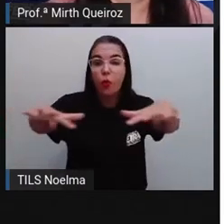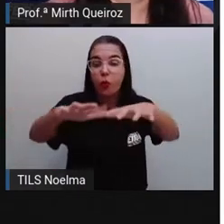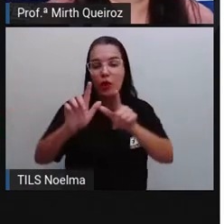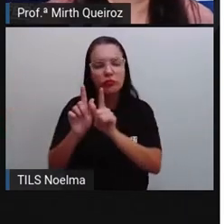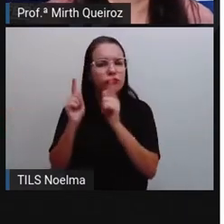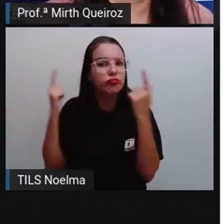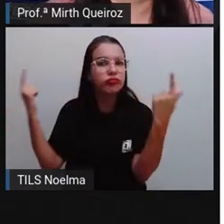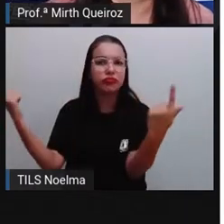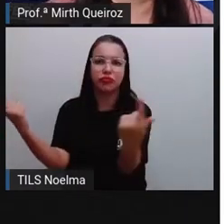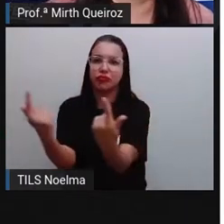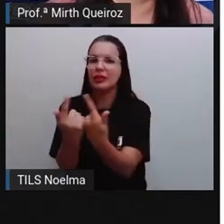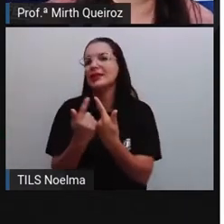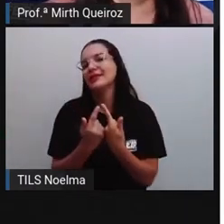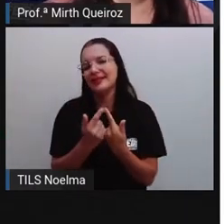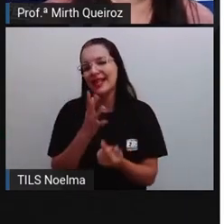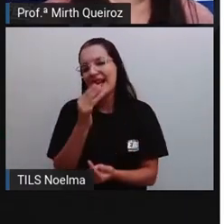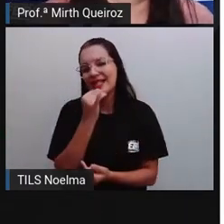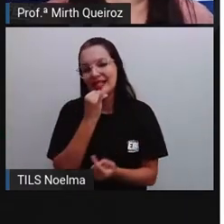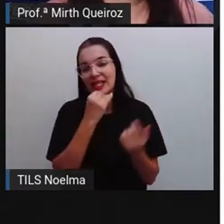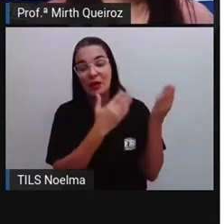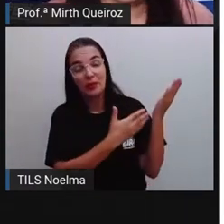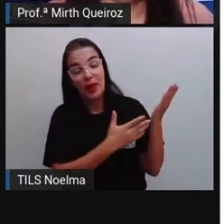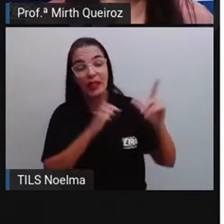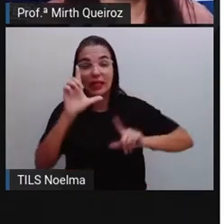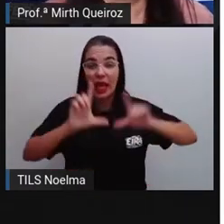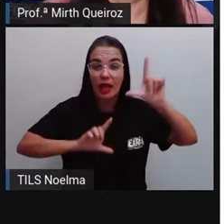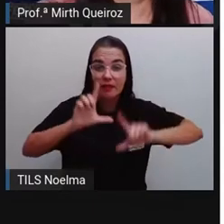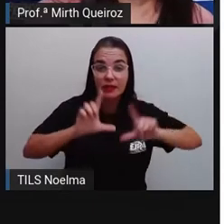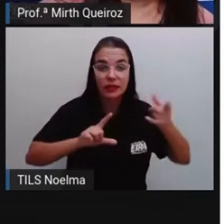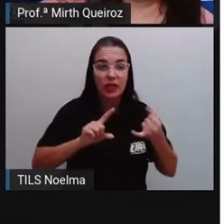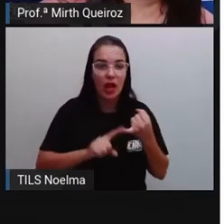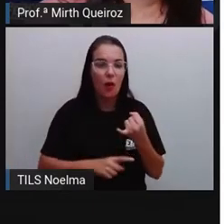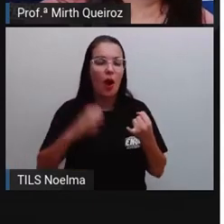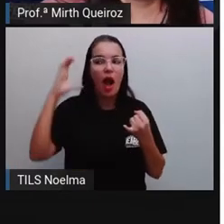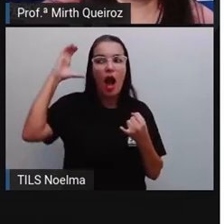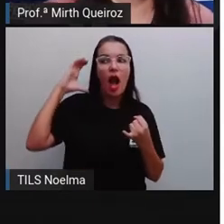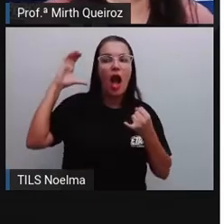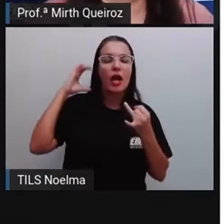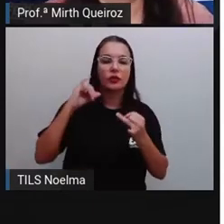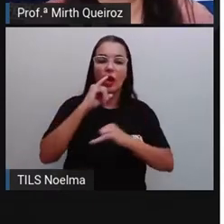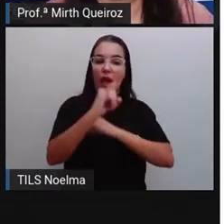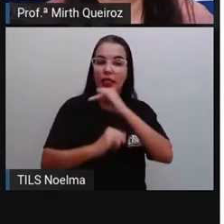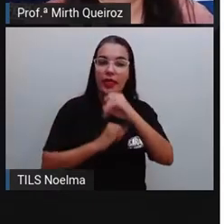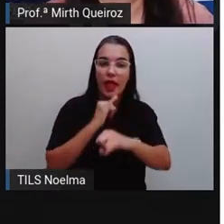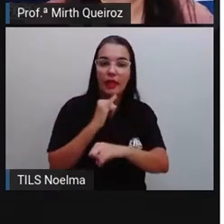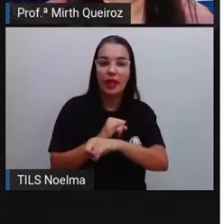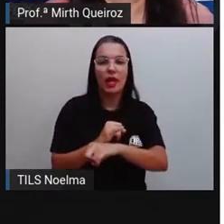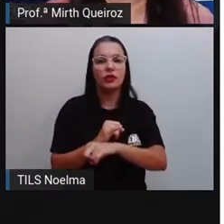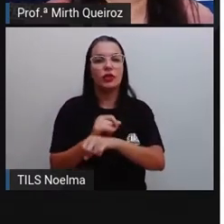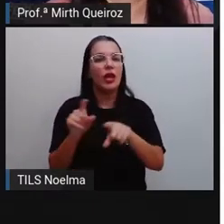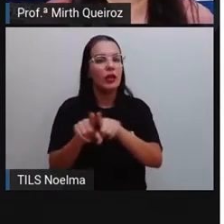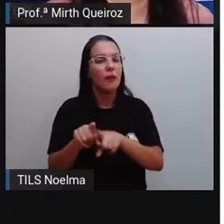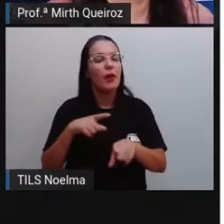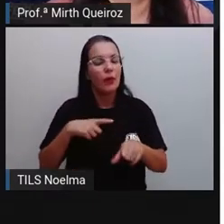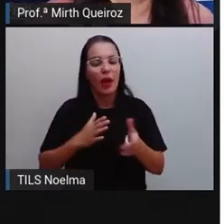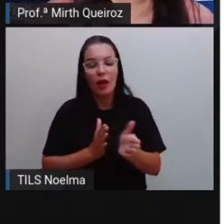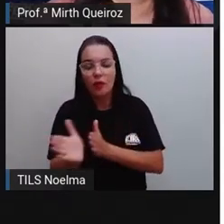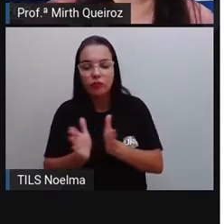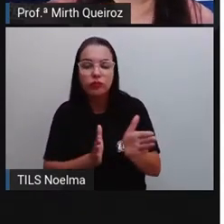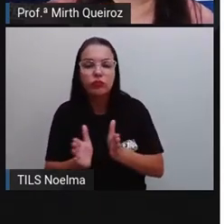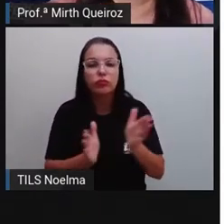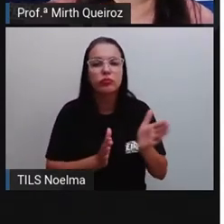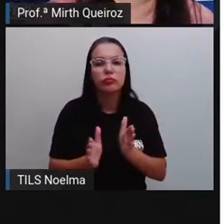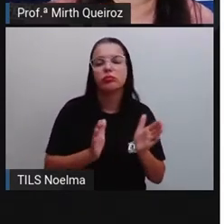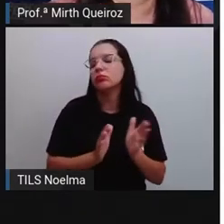Onde a gente tem como exemplos a televisão, o rádio, a internet, que são alguns dos veículos